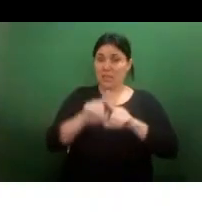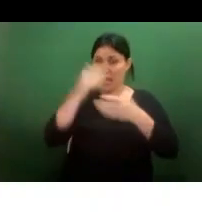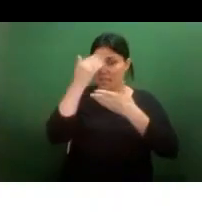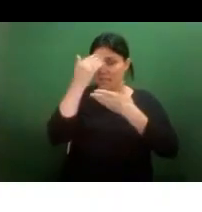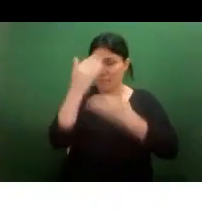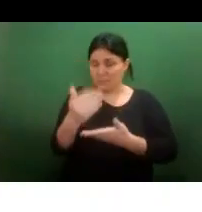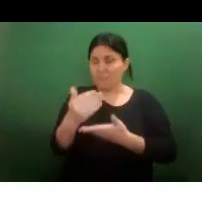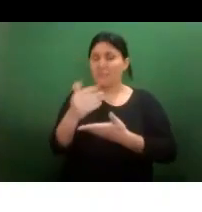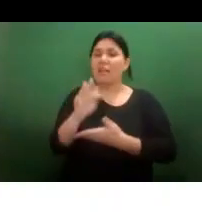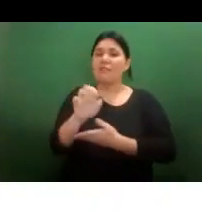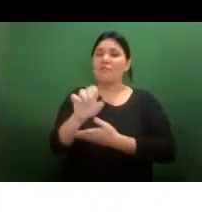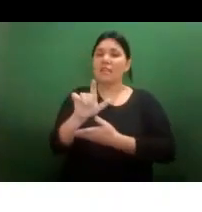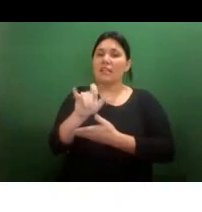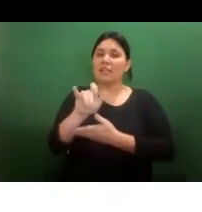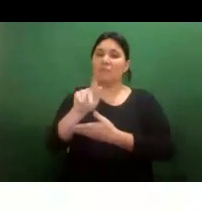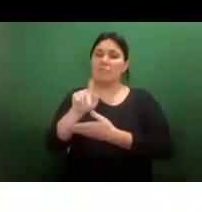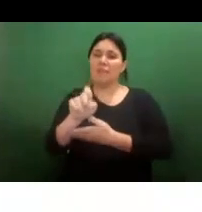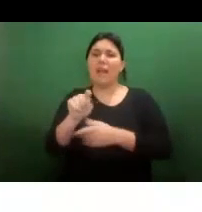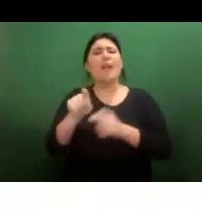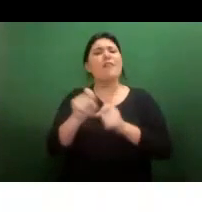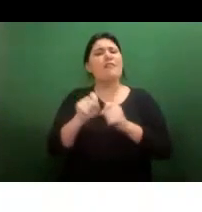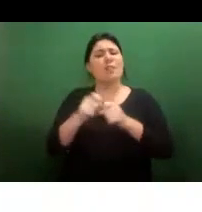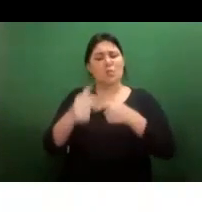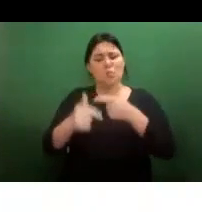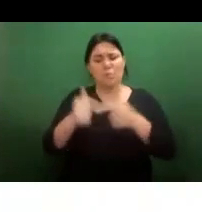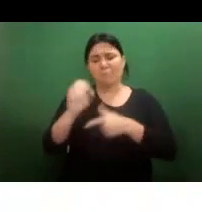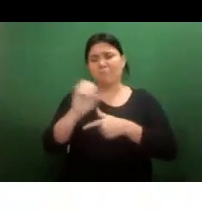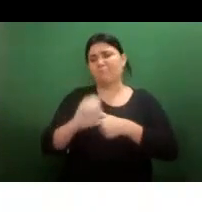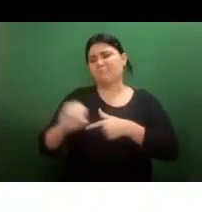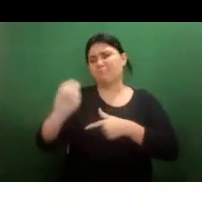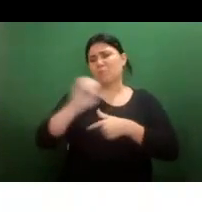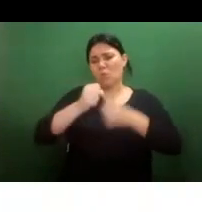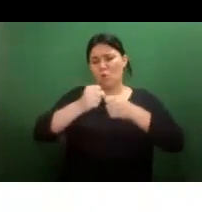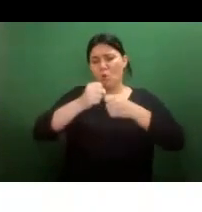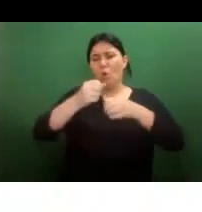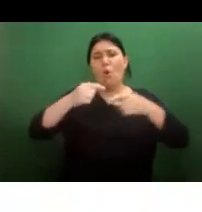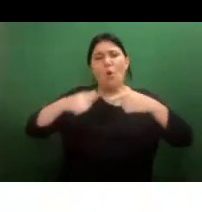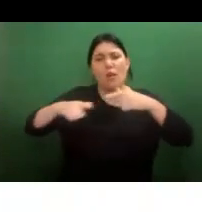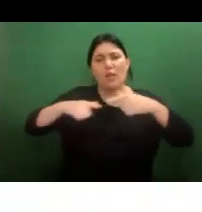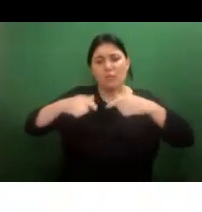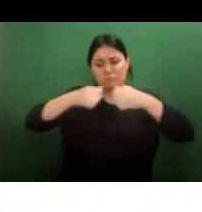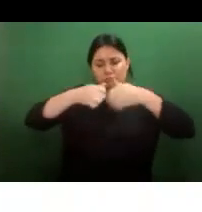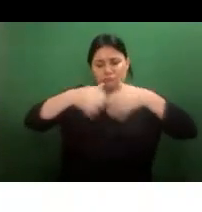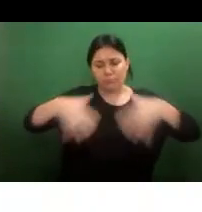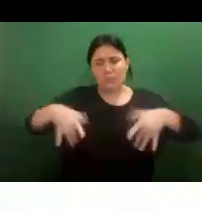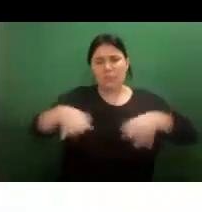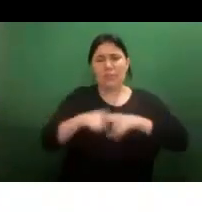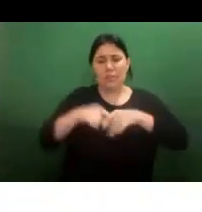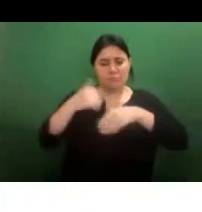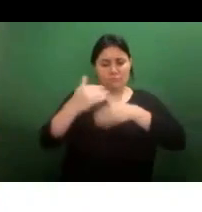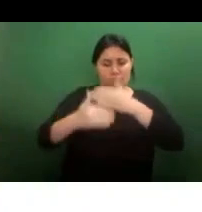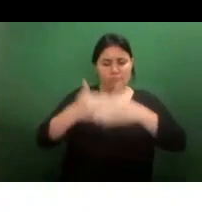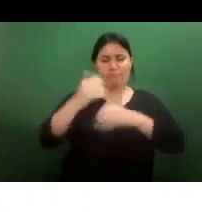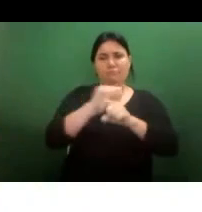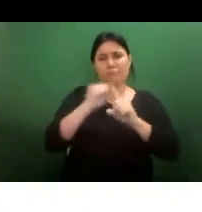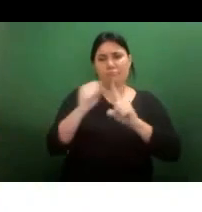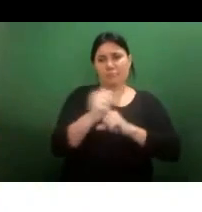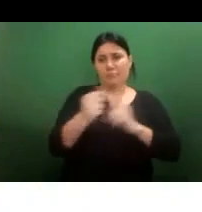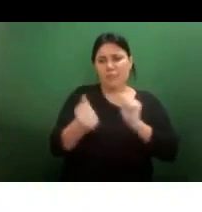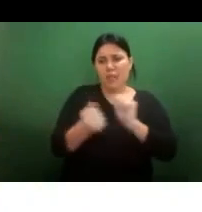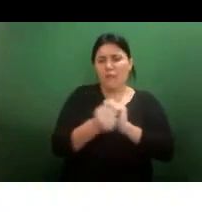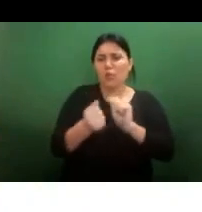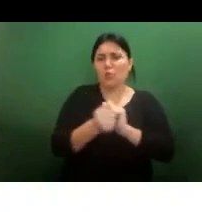Herman, que faz um trabalho brilhante como coordenador de extensão e desenvolvimento social. Esteve conosco por trás